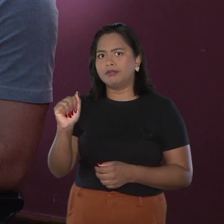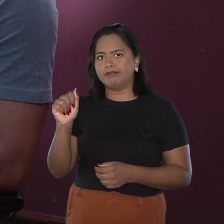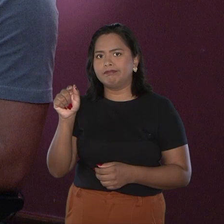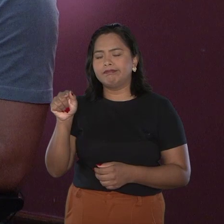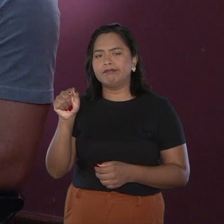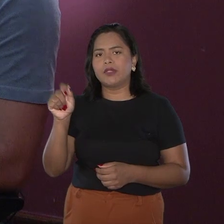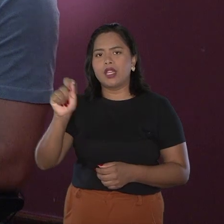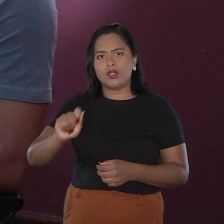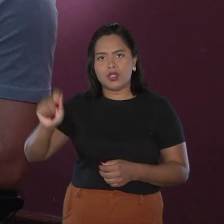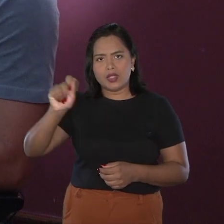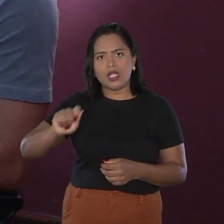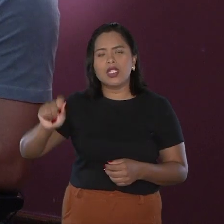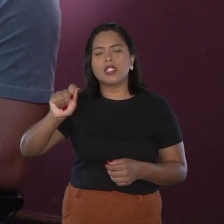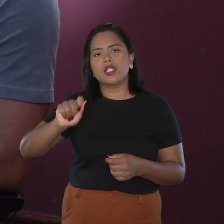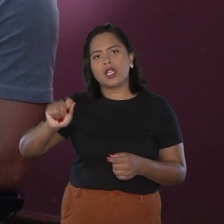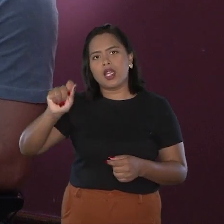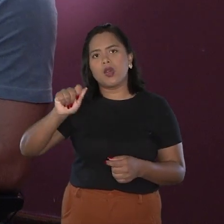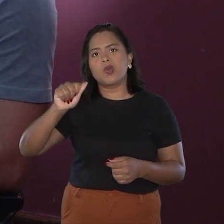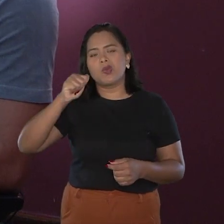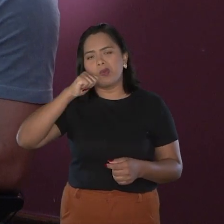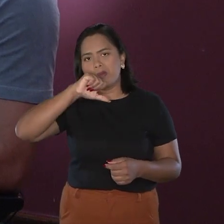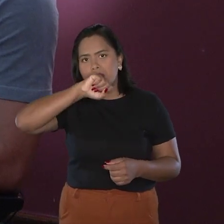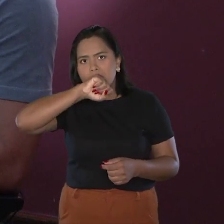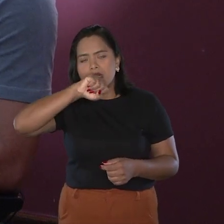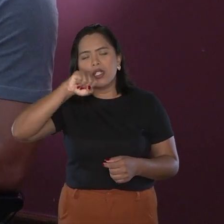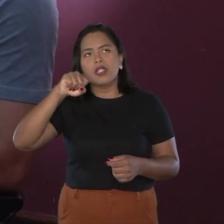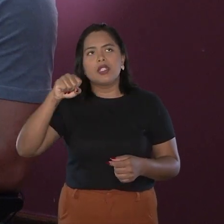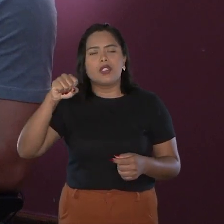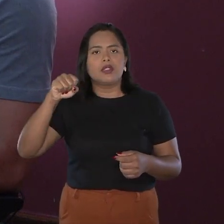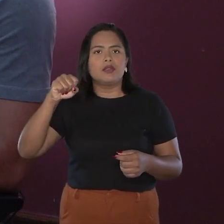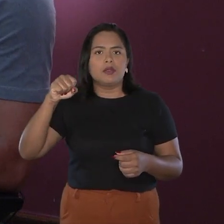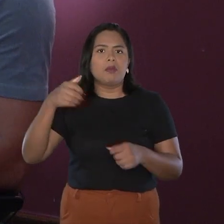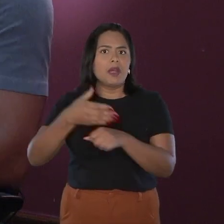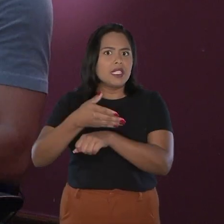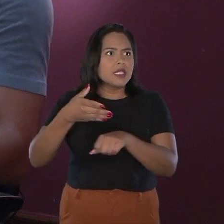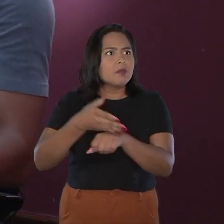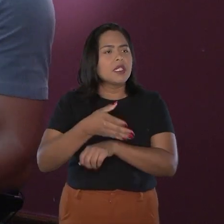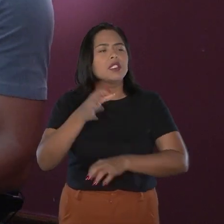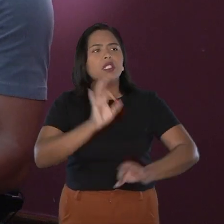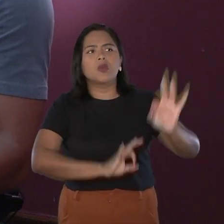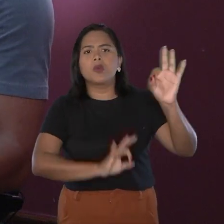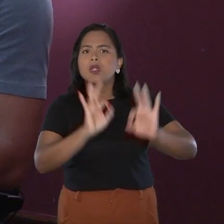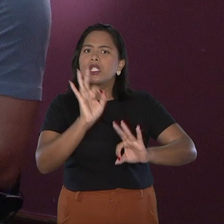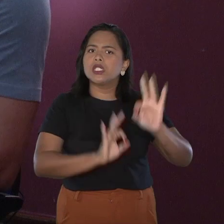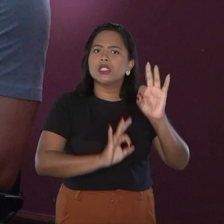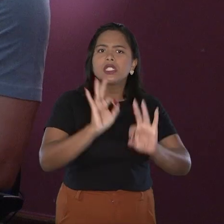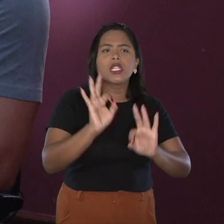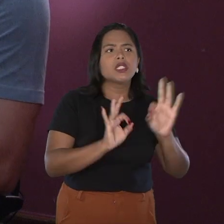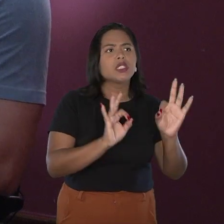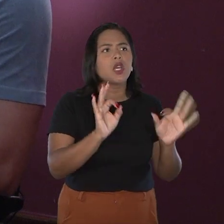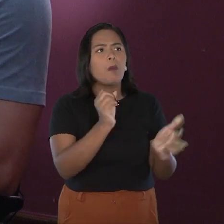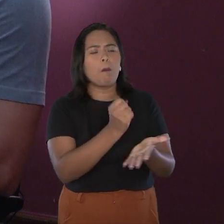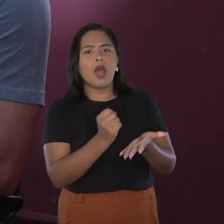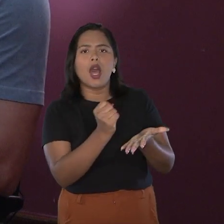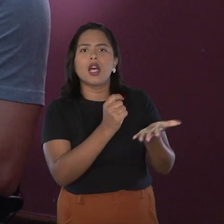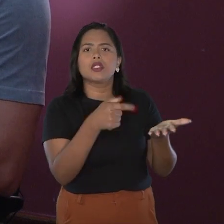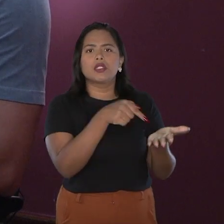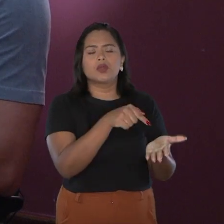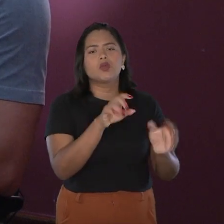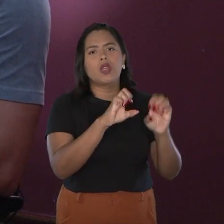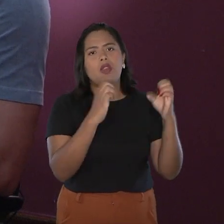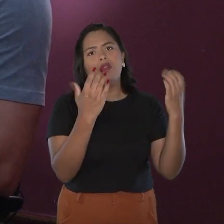algo que temos que enaltecer a participação dessas Mães em toda toda estrutura mesmo base do evento porque